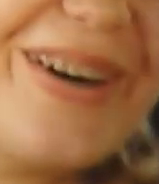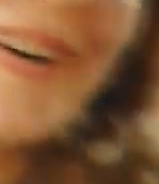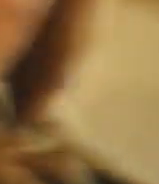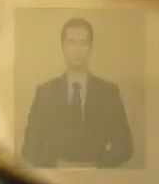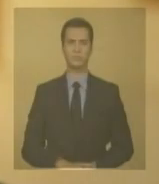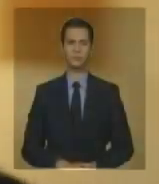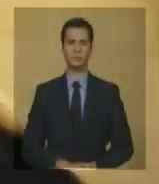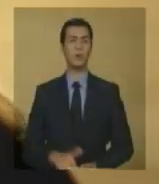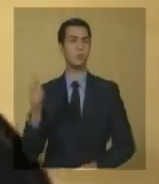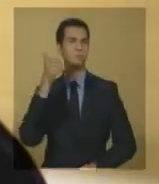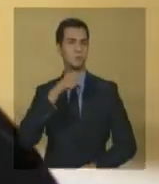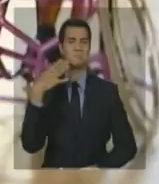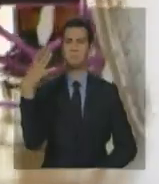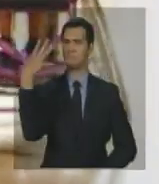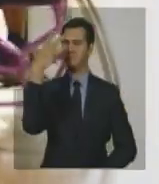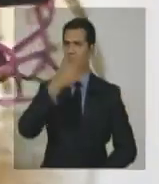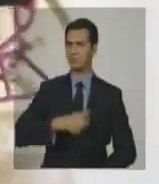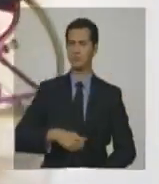São belas,